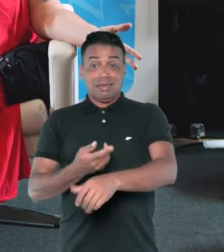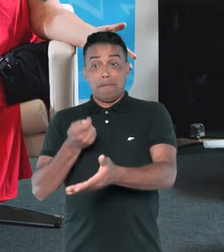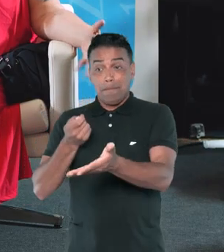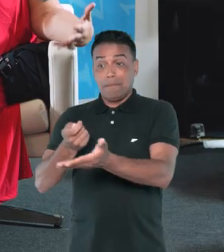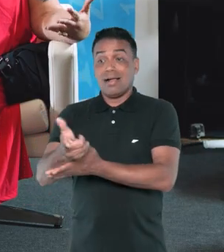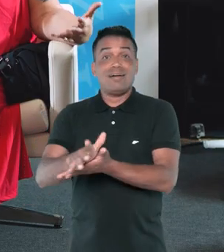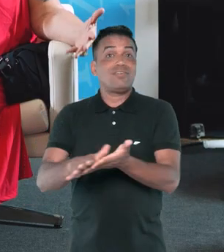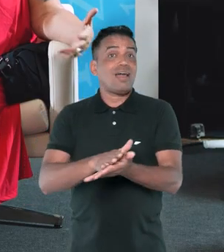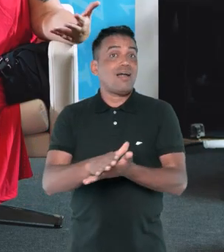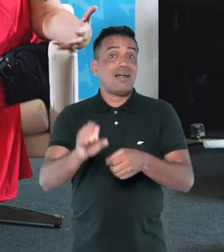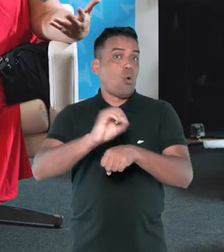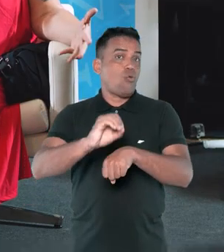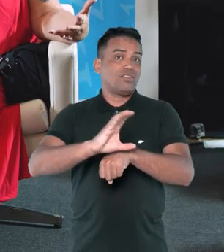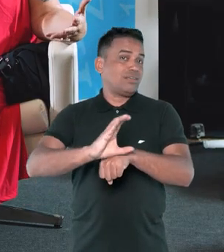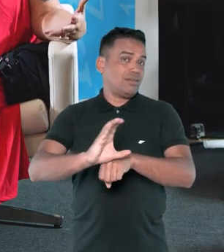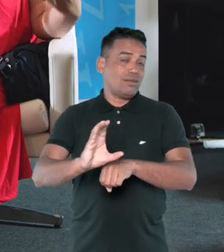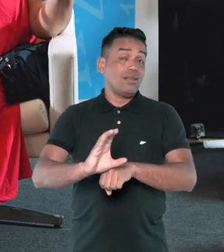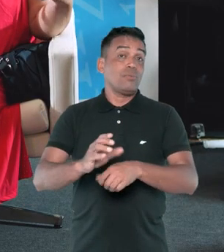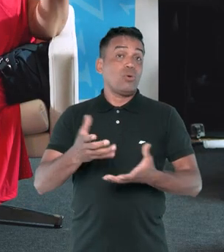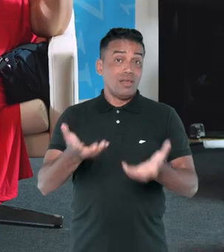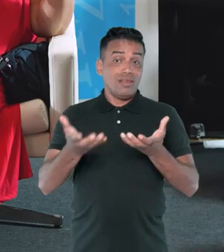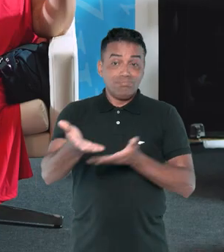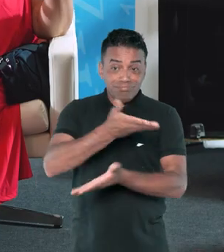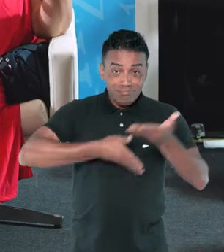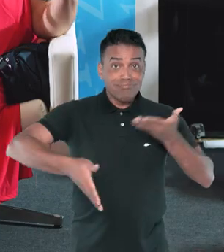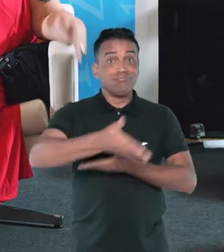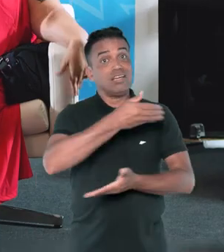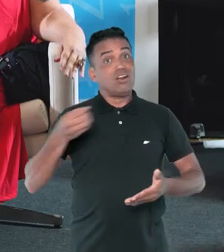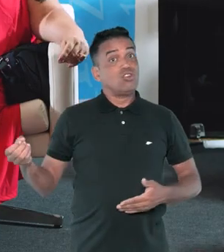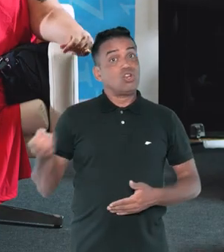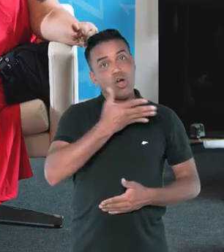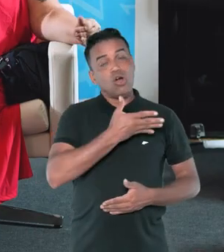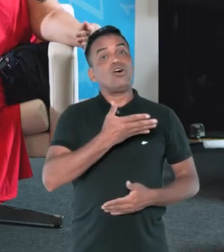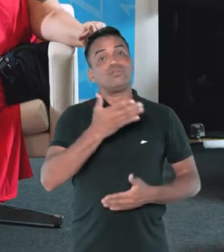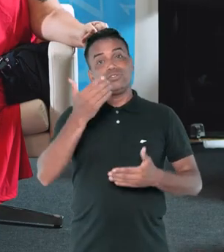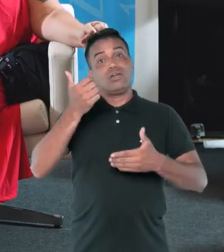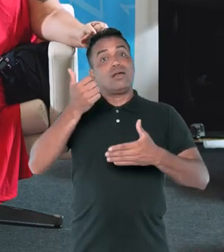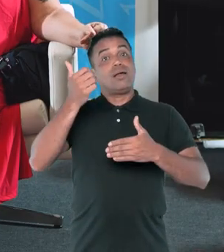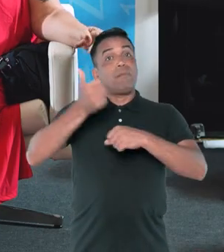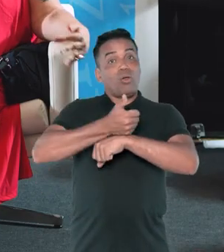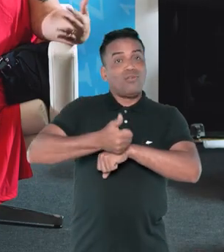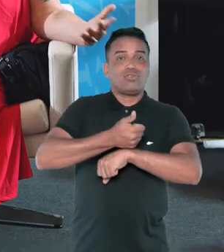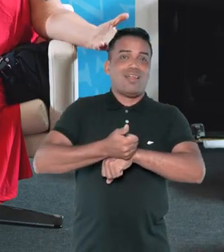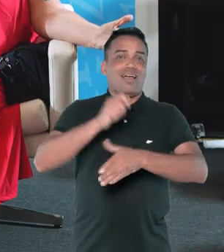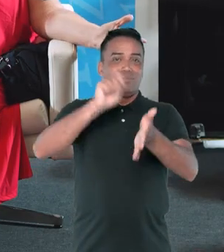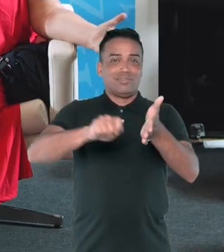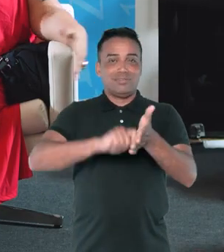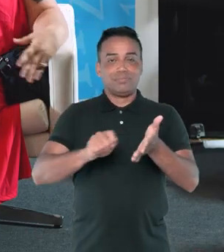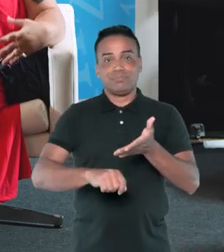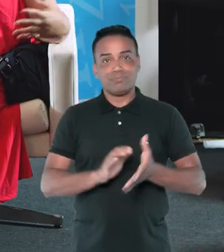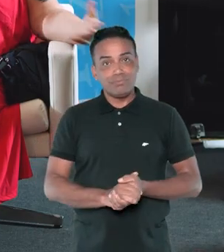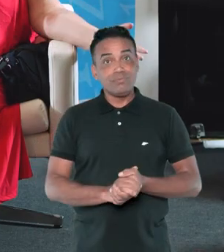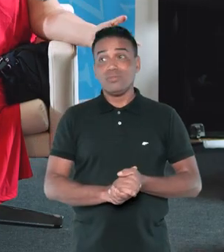pagava nada, ele fazia porque ele queria, de fato, dar a contribuição dele para as novas gerações de escritores. E tudo, o contexto